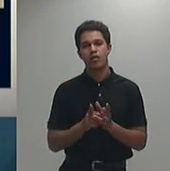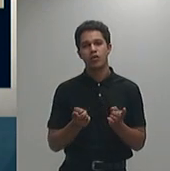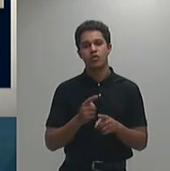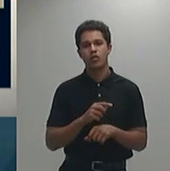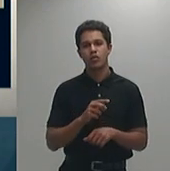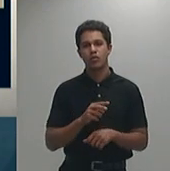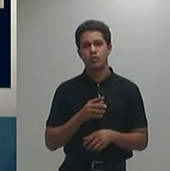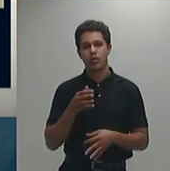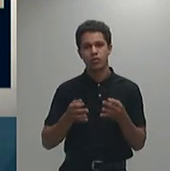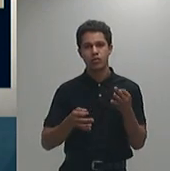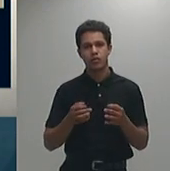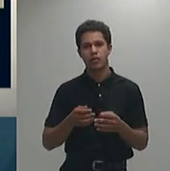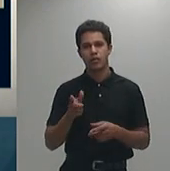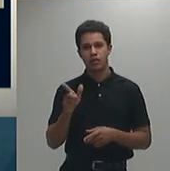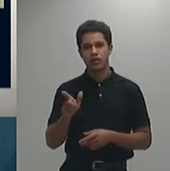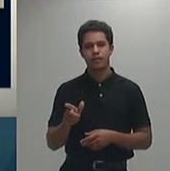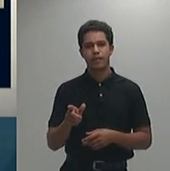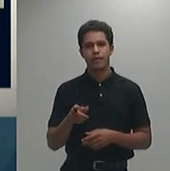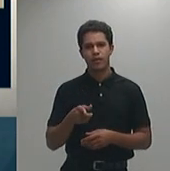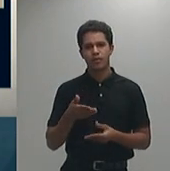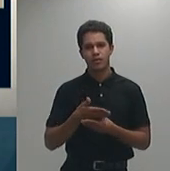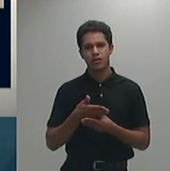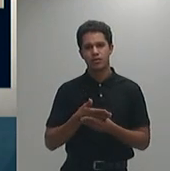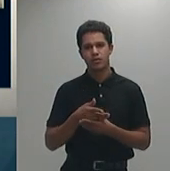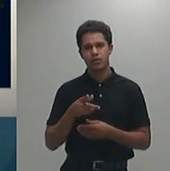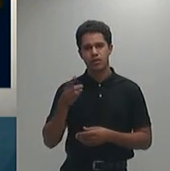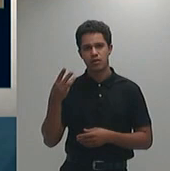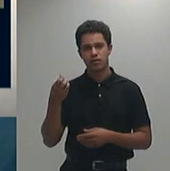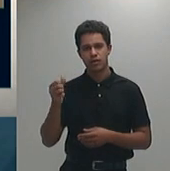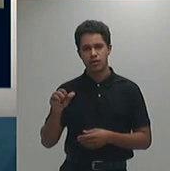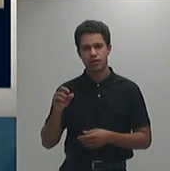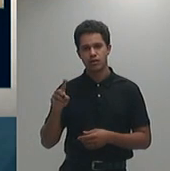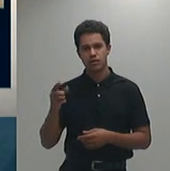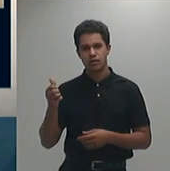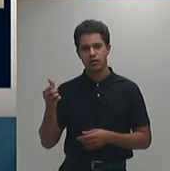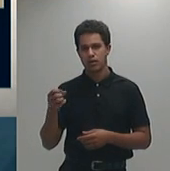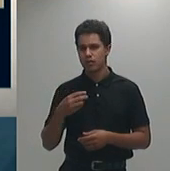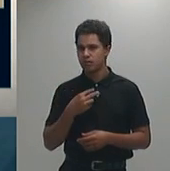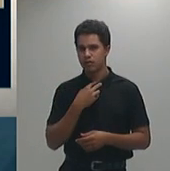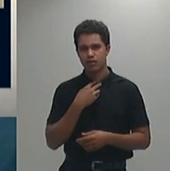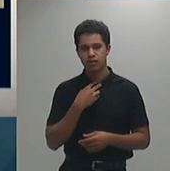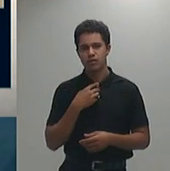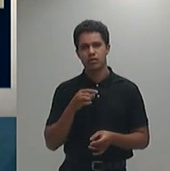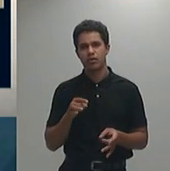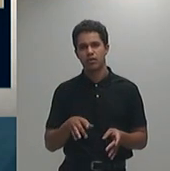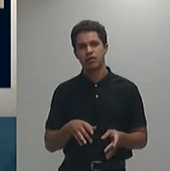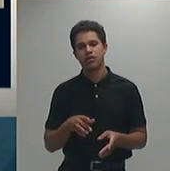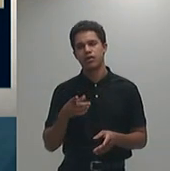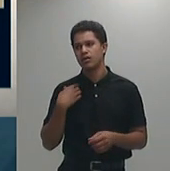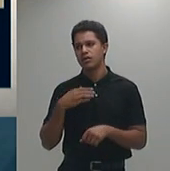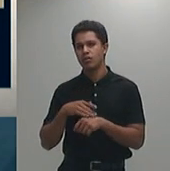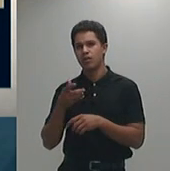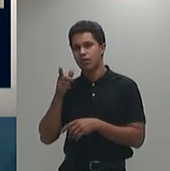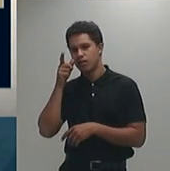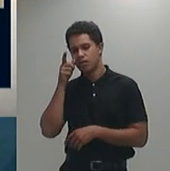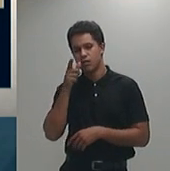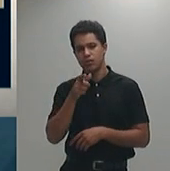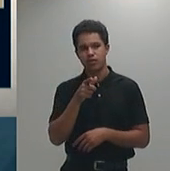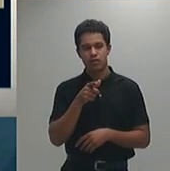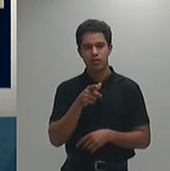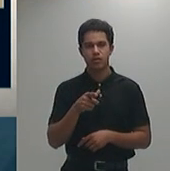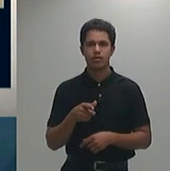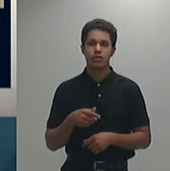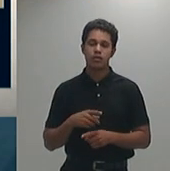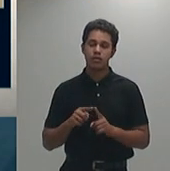e Esse aspecto os procedimentos arbitrais 93 110 não poderiam subsistir tão pouco atrair a reunião dos feitos no caso dos Autos